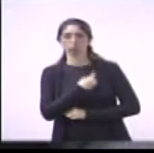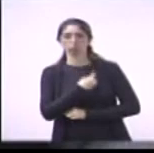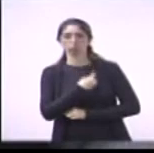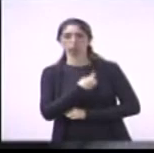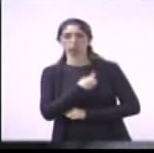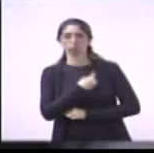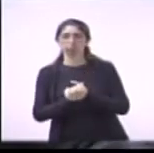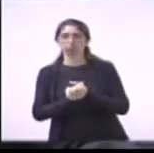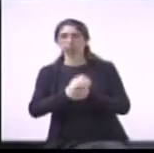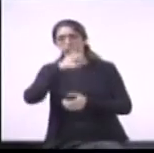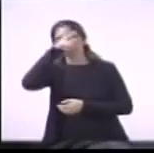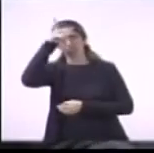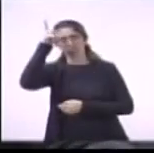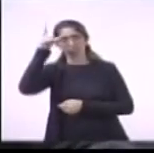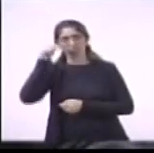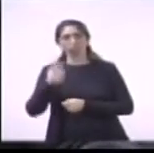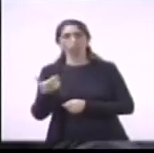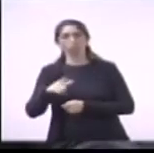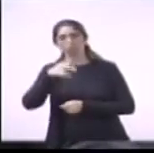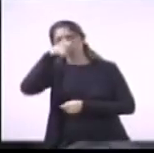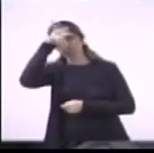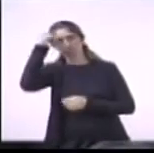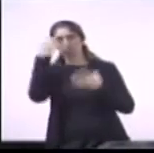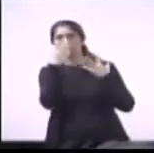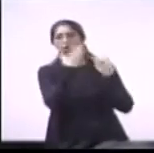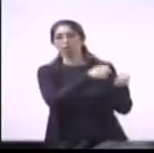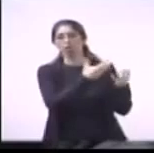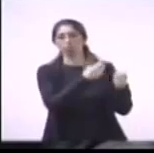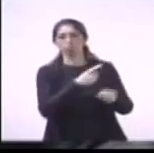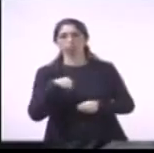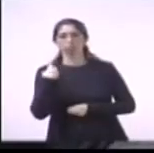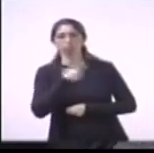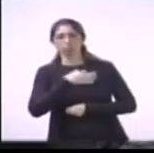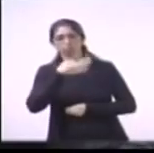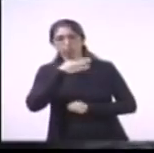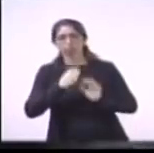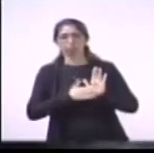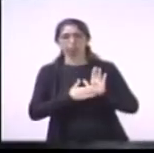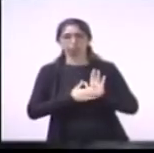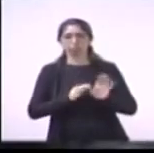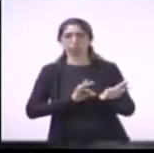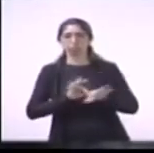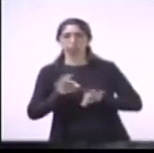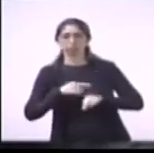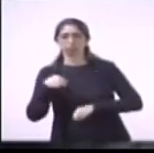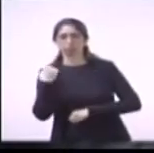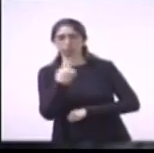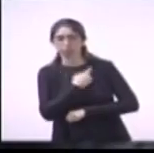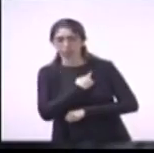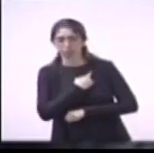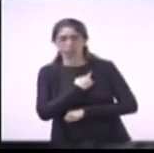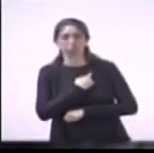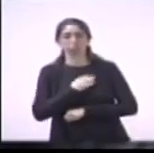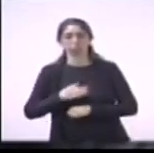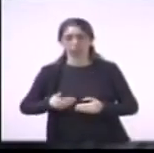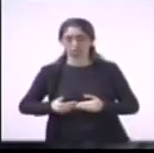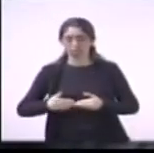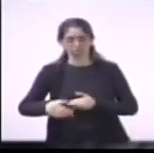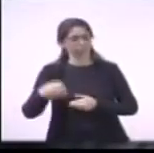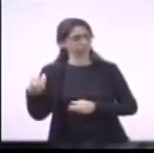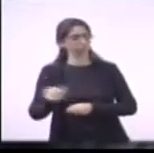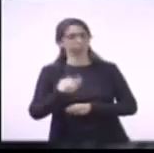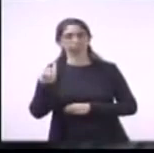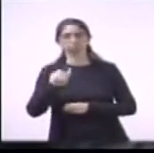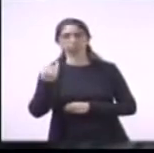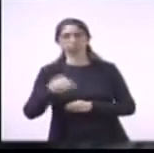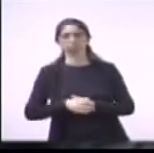por estar atendendo a mais uma solicitação desse vereador, e tenho certeza que vai ser de grande importância isso aí, principalmente para as